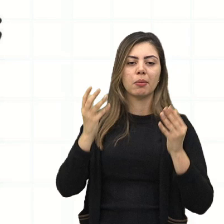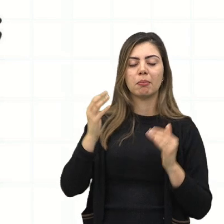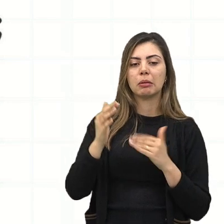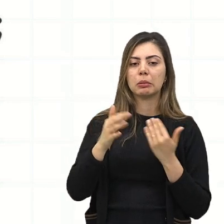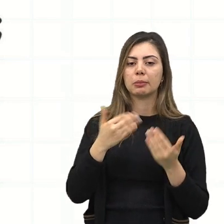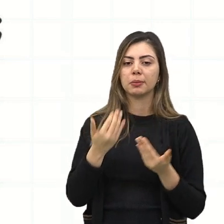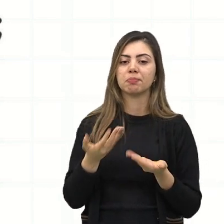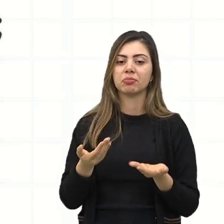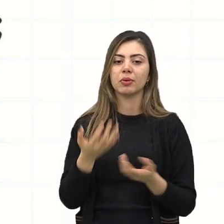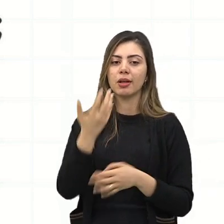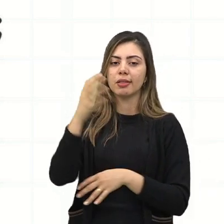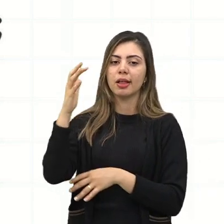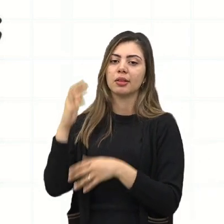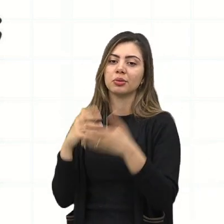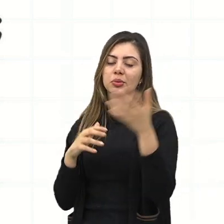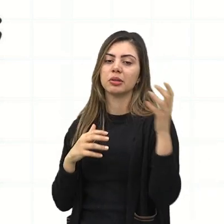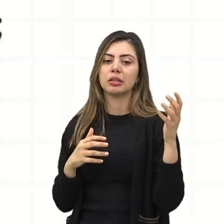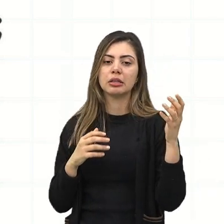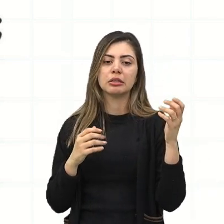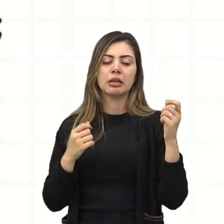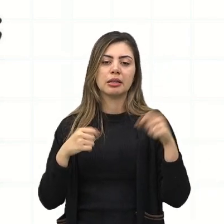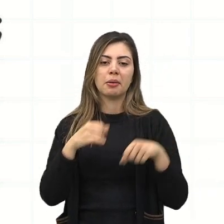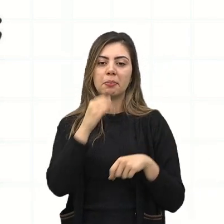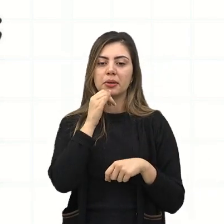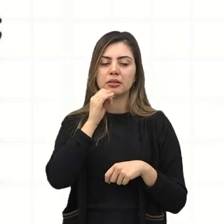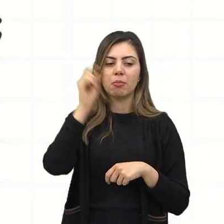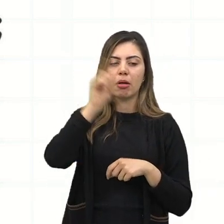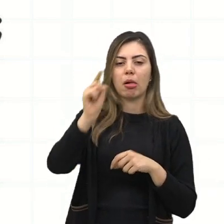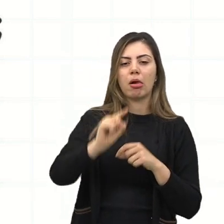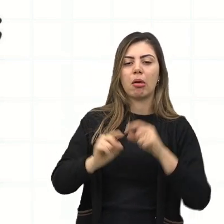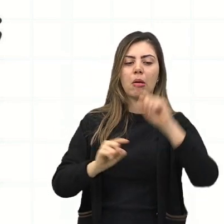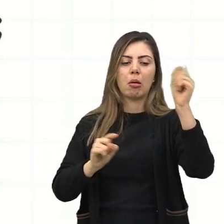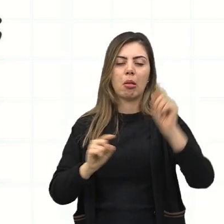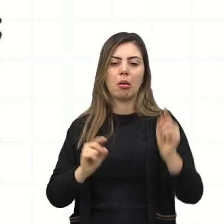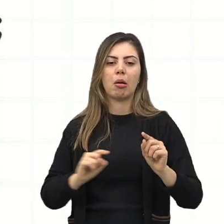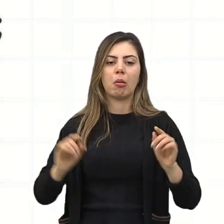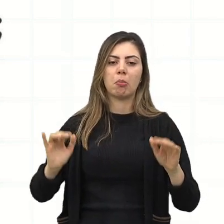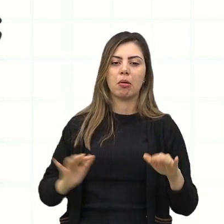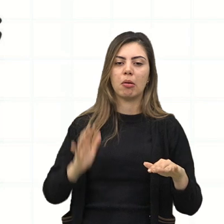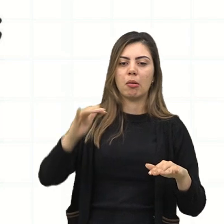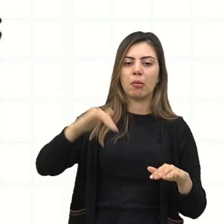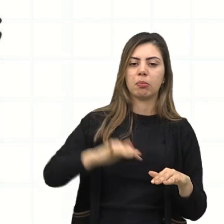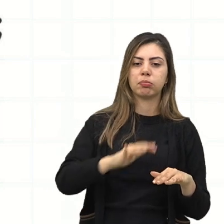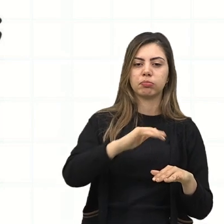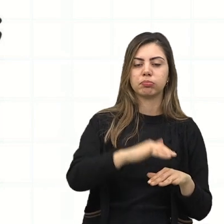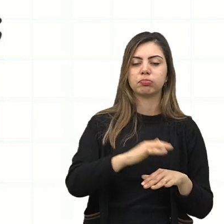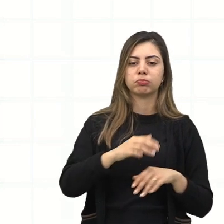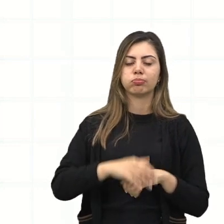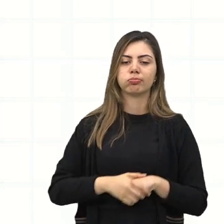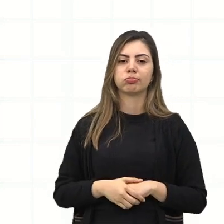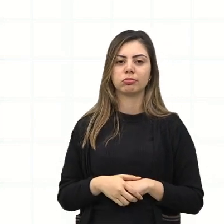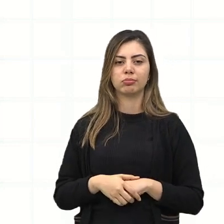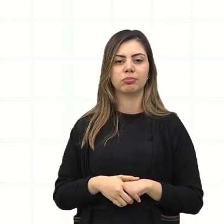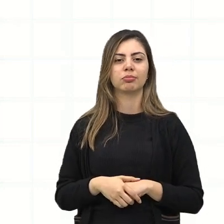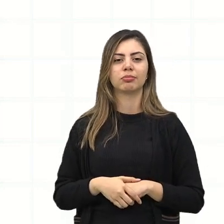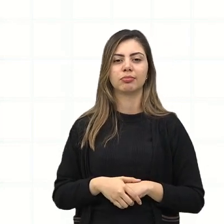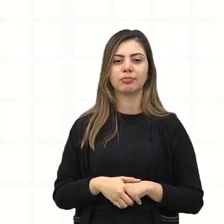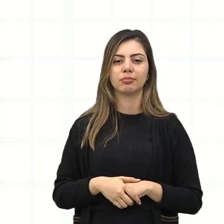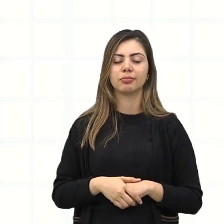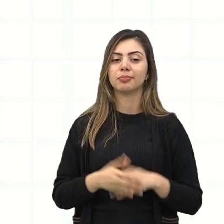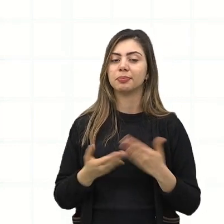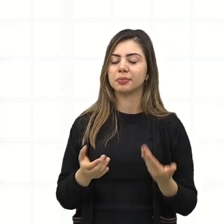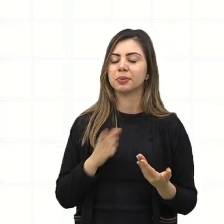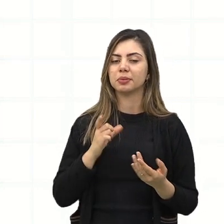A natureza tem outros meios de advertência, como o raio e a tromba d'água, mas são demônios no céu que nos atacam. Então, fazendo toda